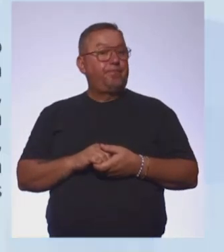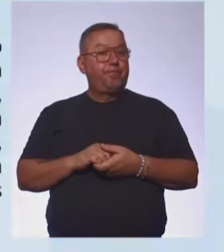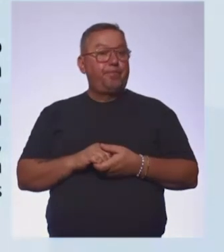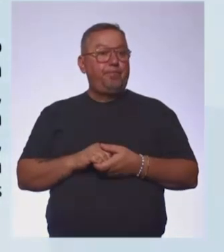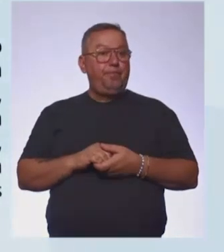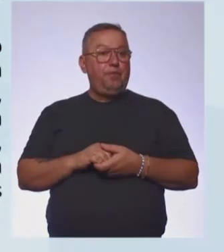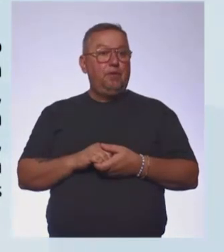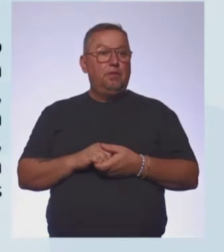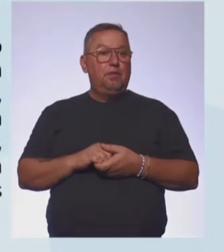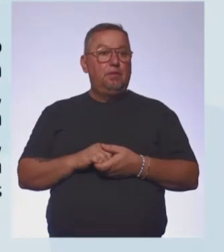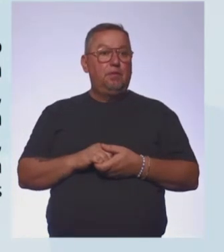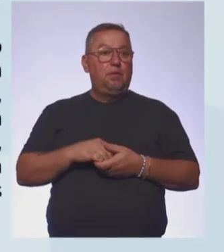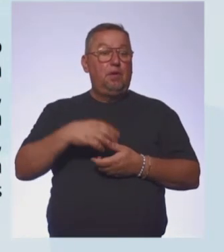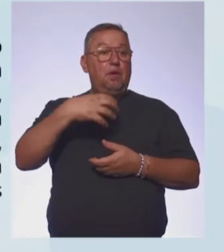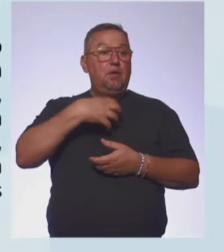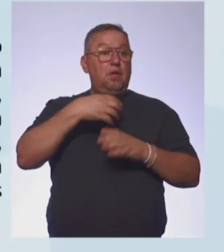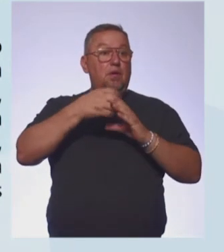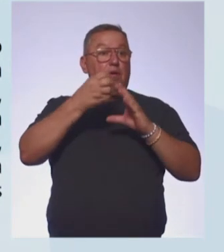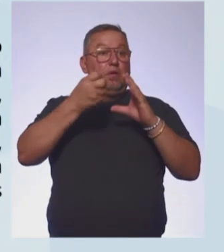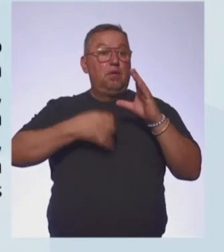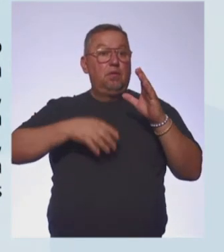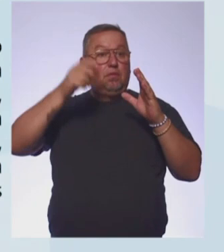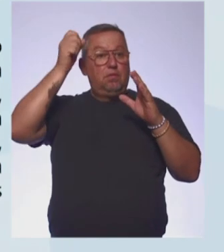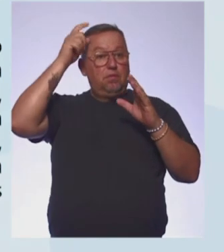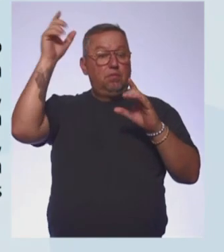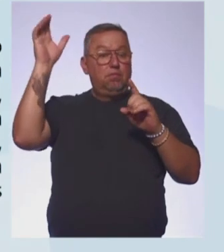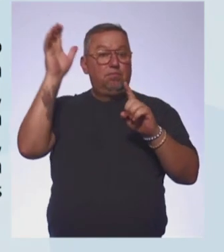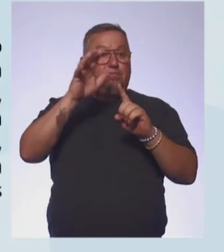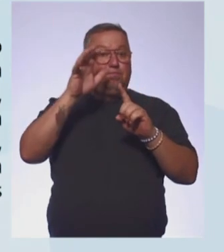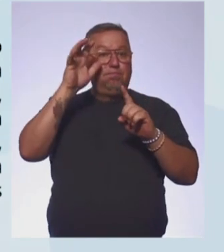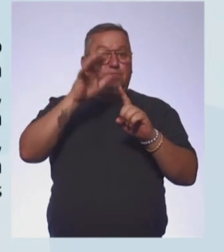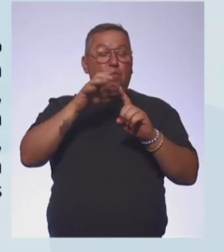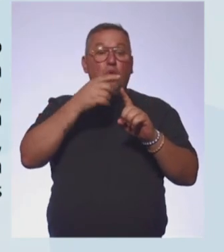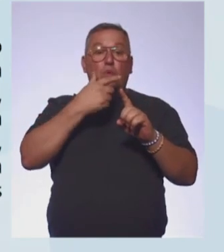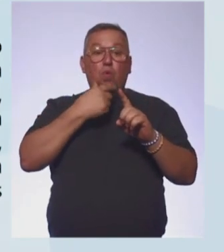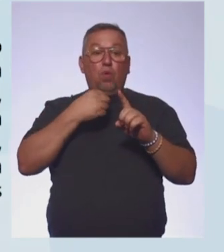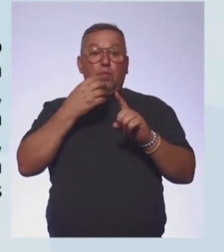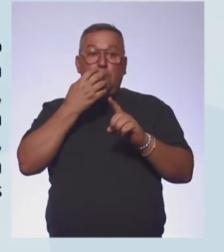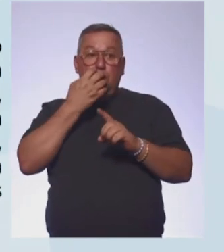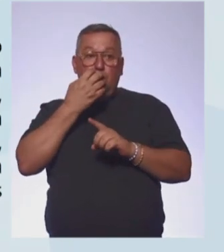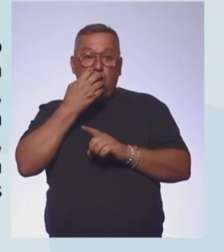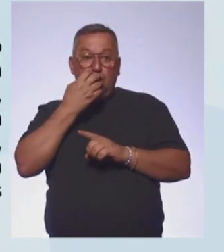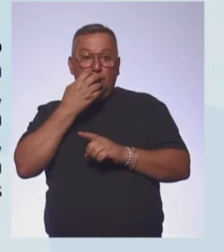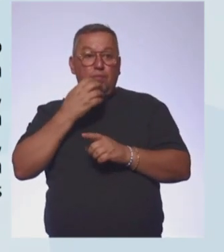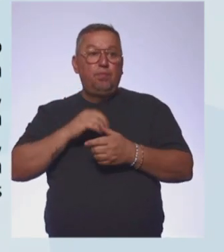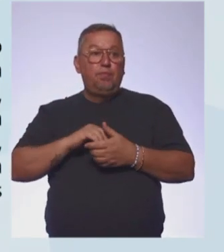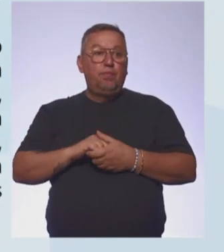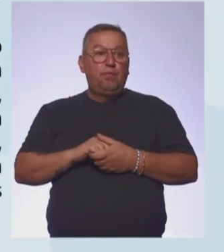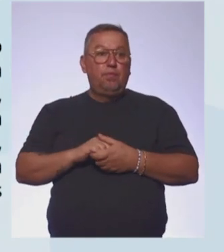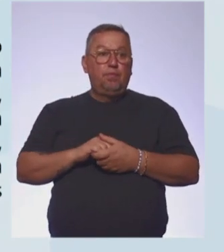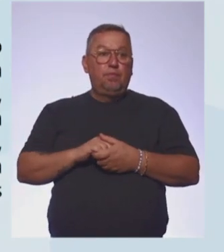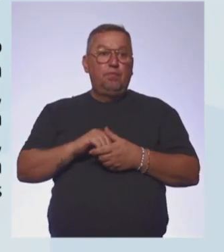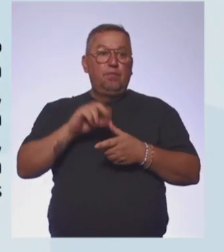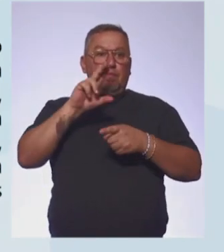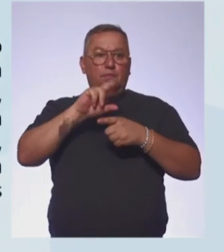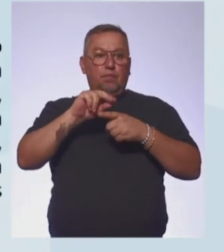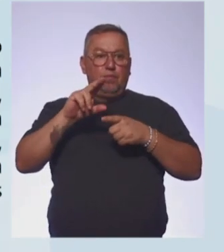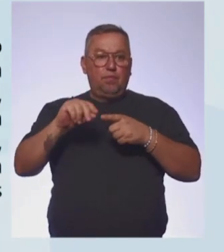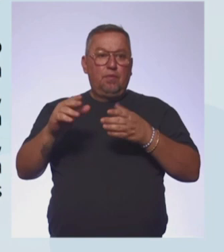Aspectos culturais afetam a relação entre o homem e o cão. Margarete Arthur. Artigo publicado na